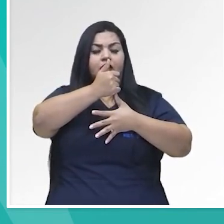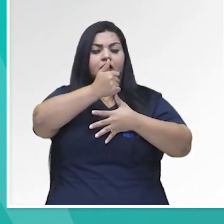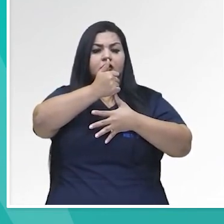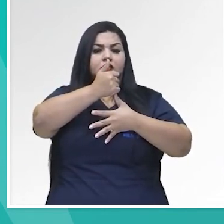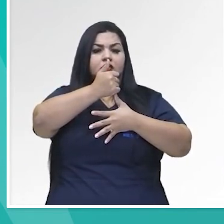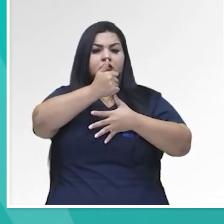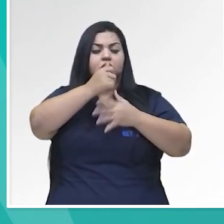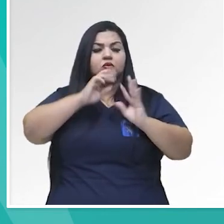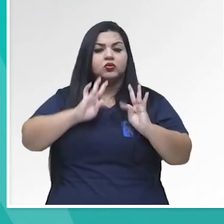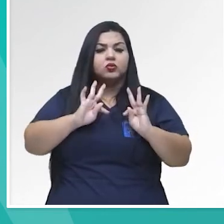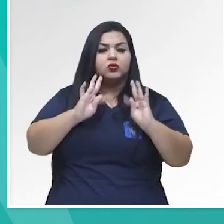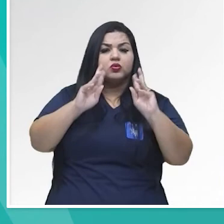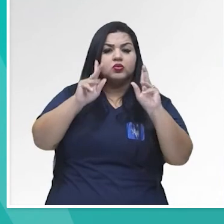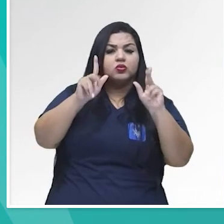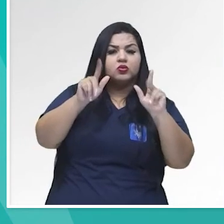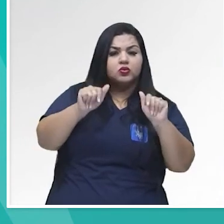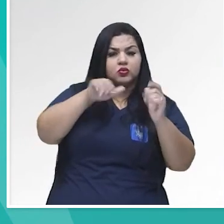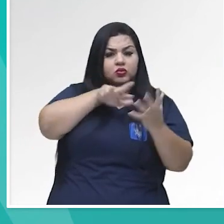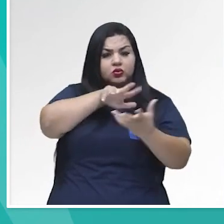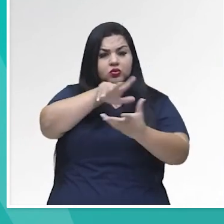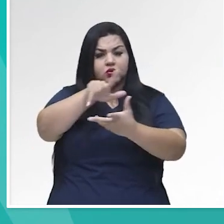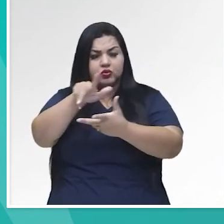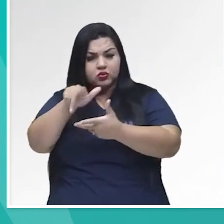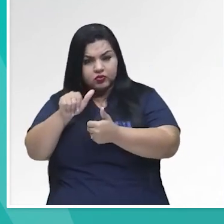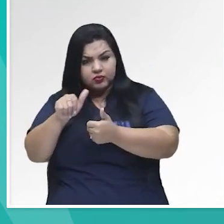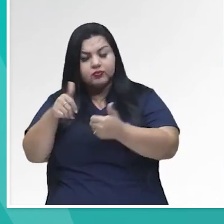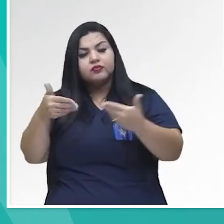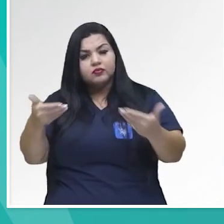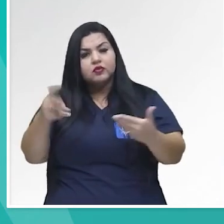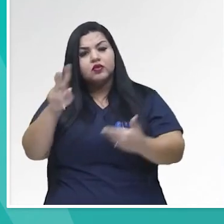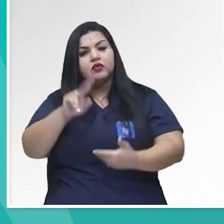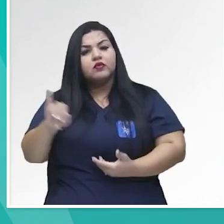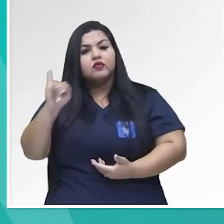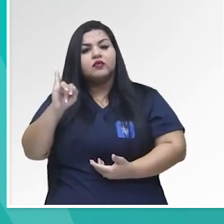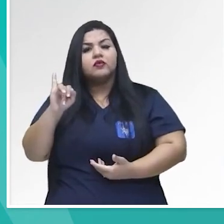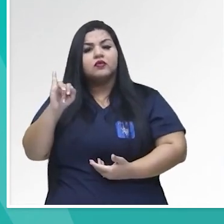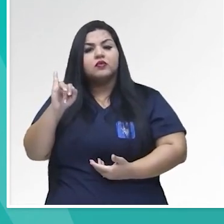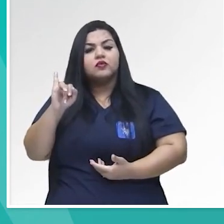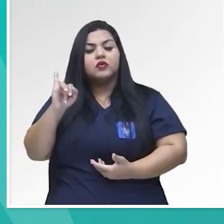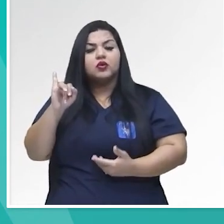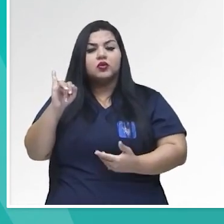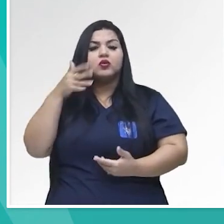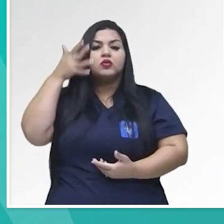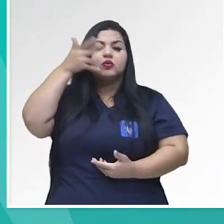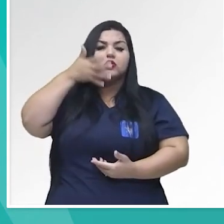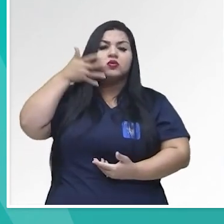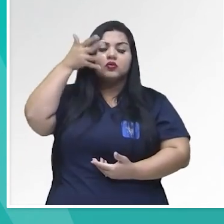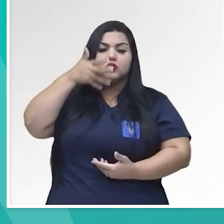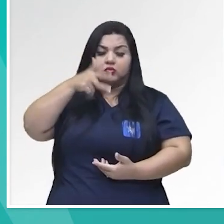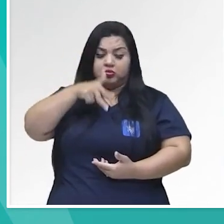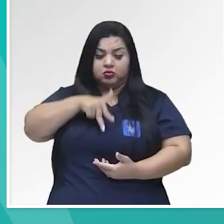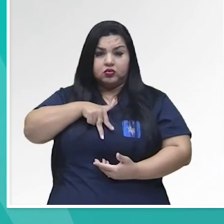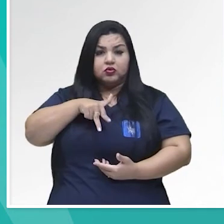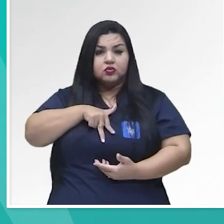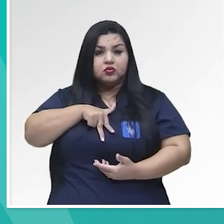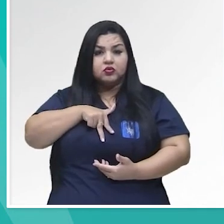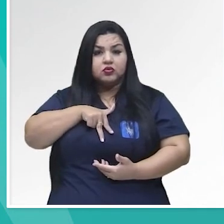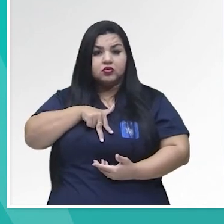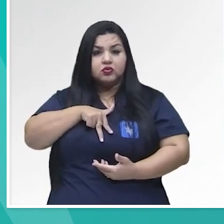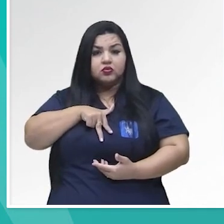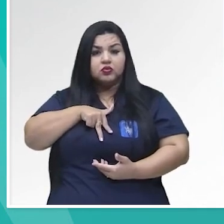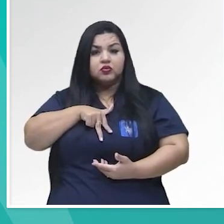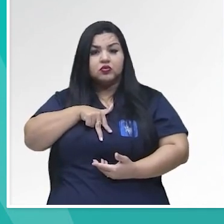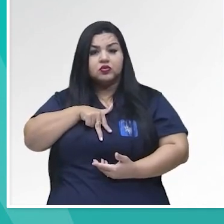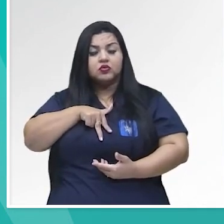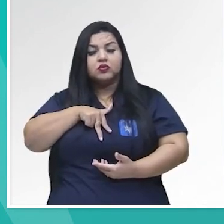de todo o universo, né? Vai dar esse discurso antropocêntrico, ele vai ser um discurso